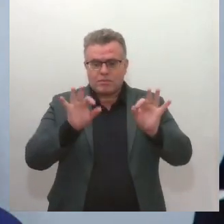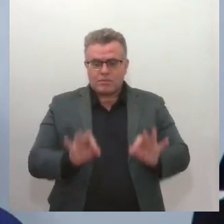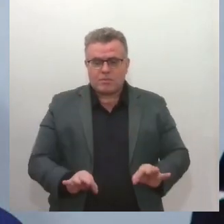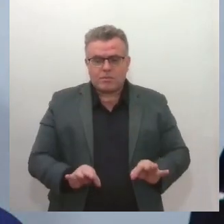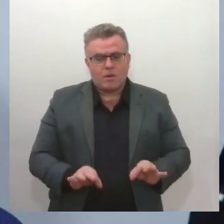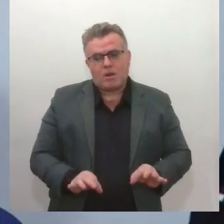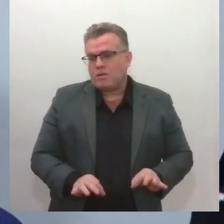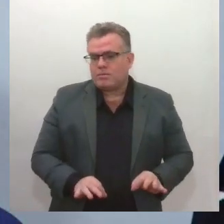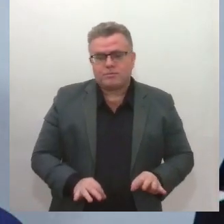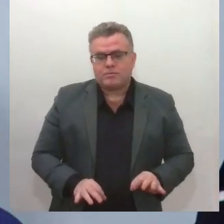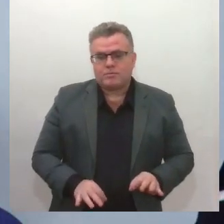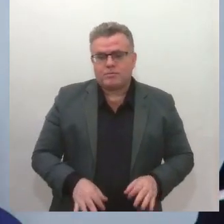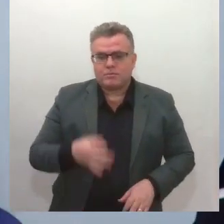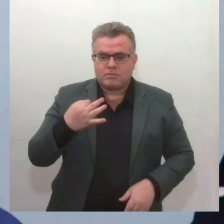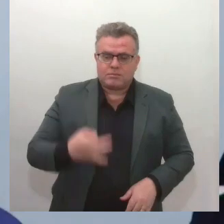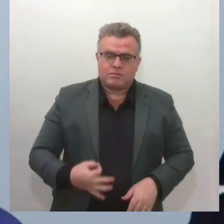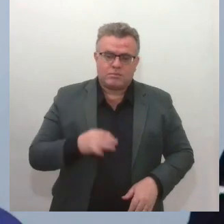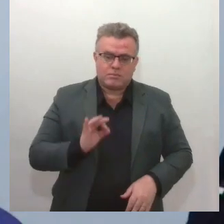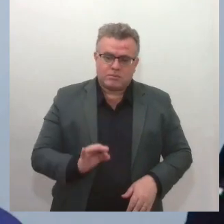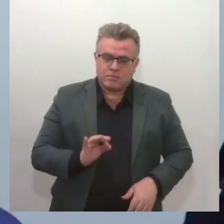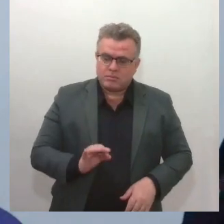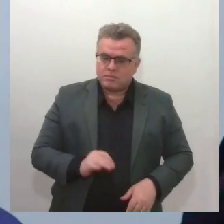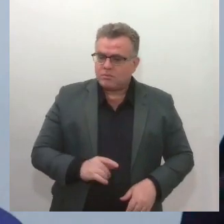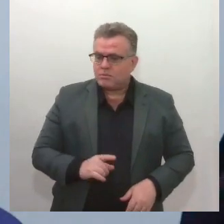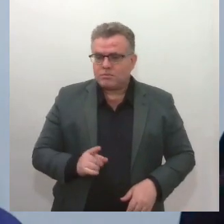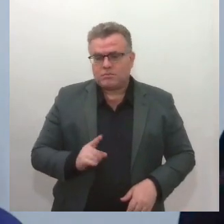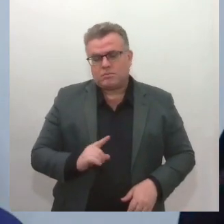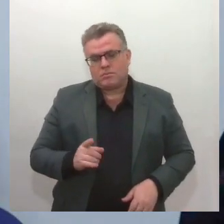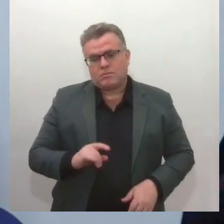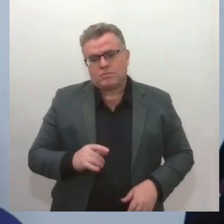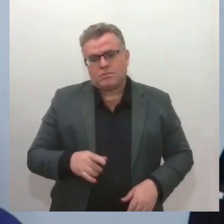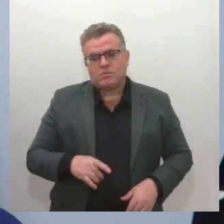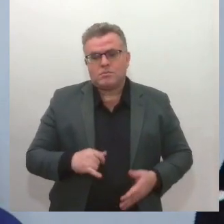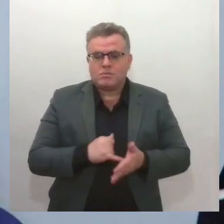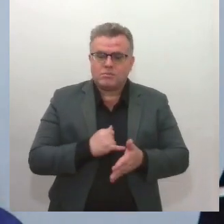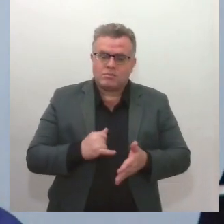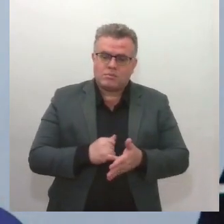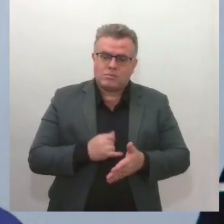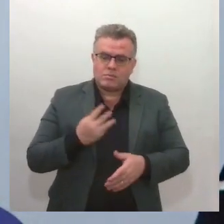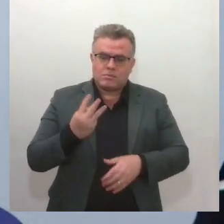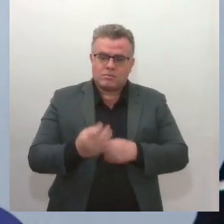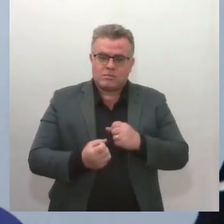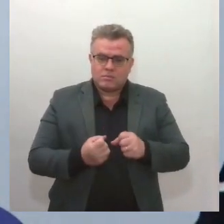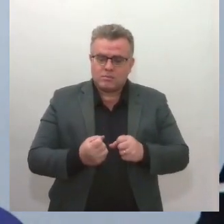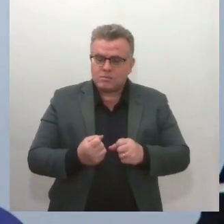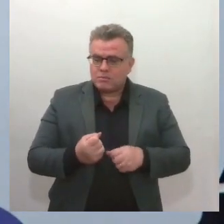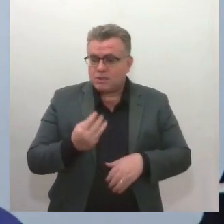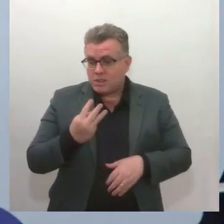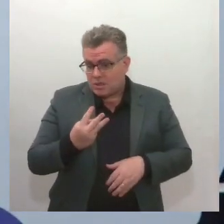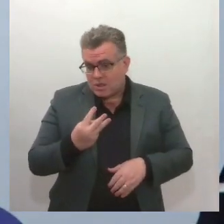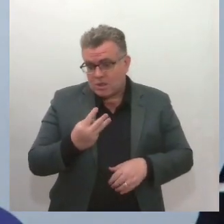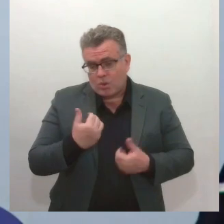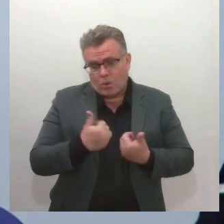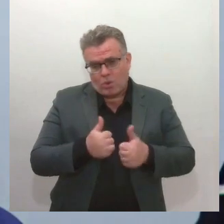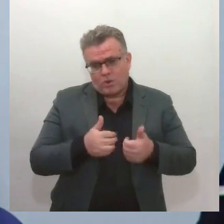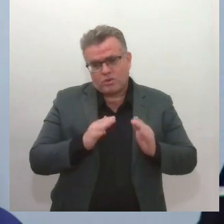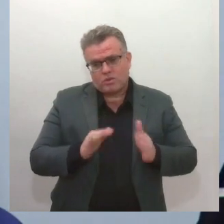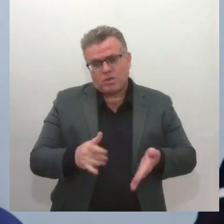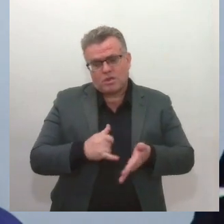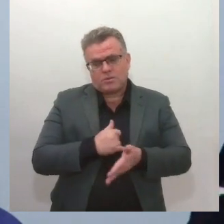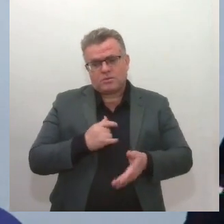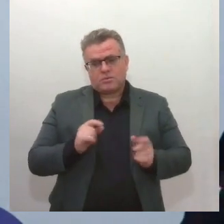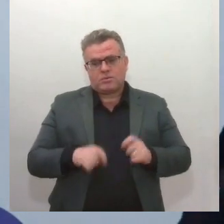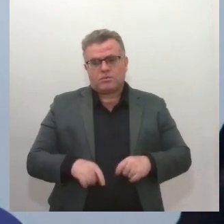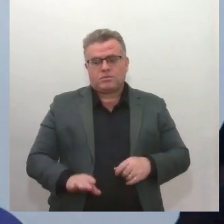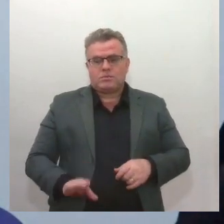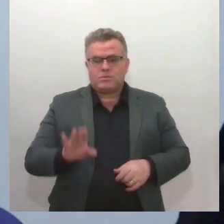como eles contrataram 3 ônibus nesse período eleitoral, já que o prefeito interino, ele foi candidato, né, a prefeita,